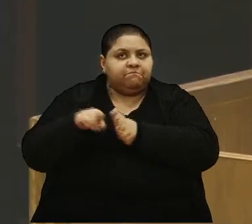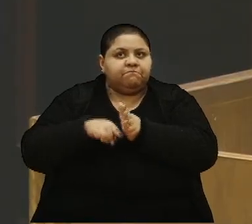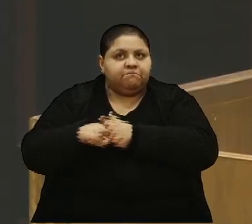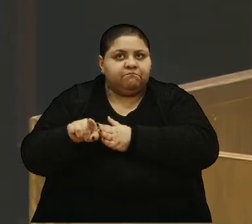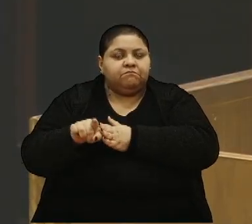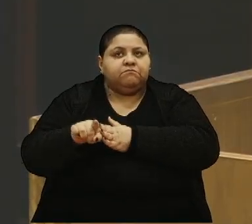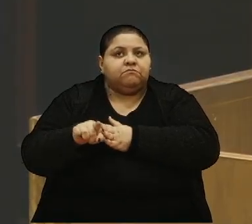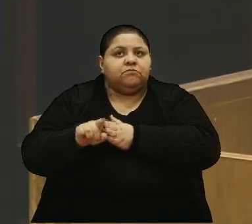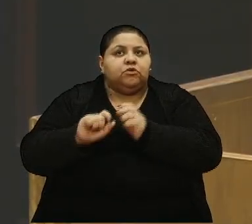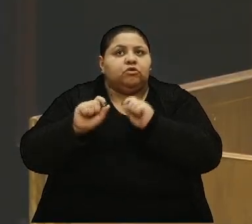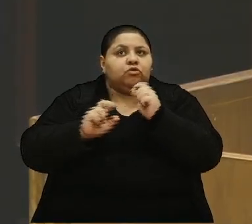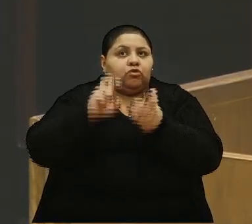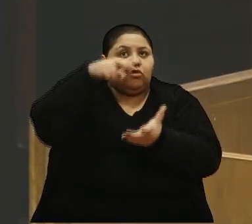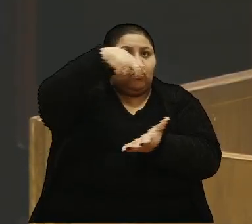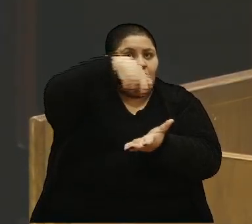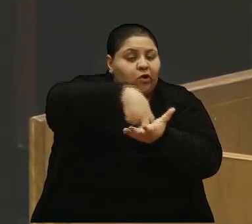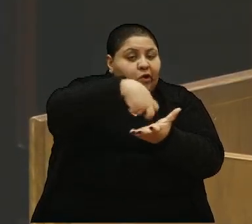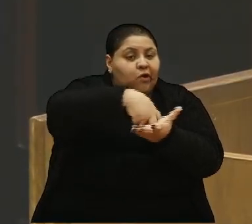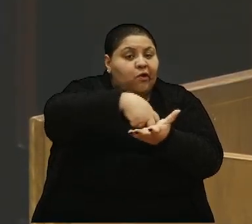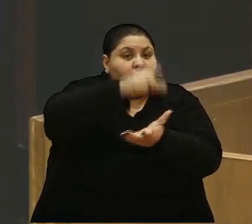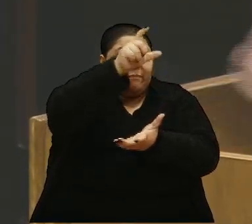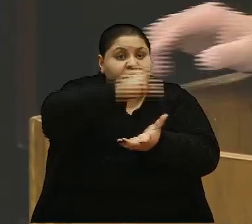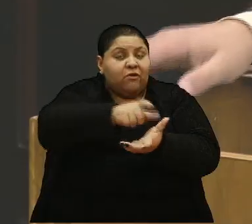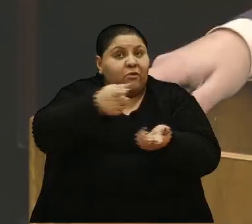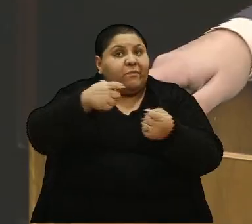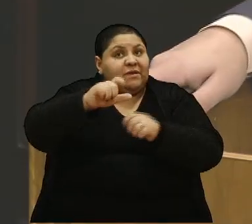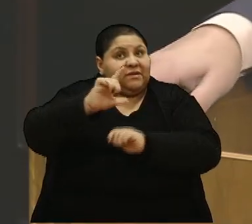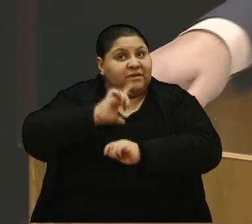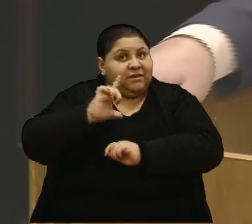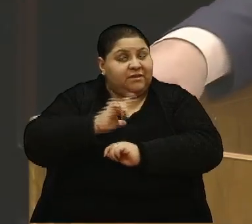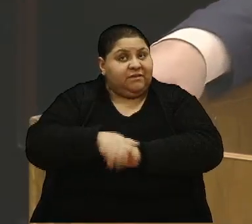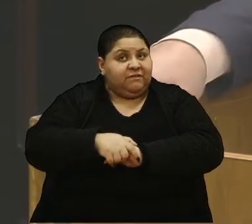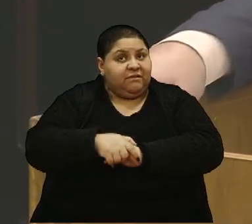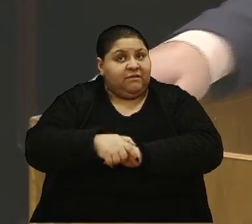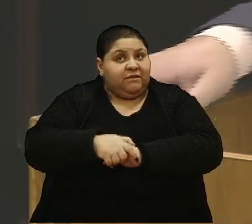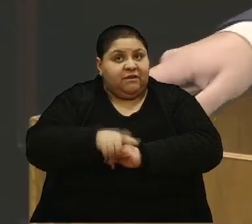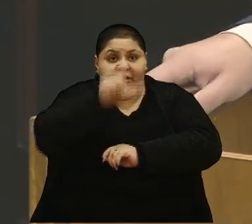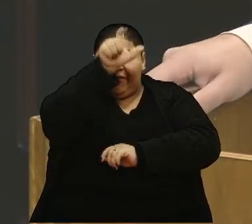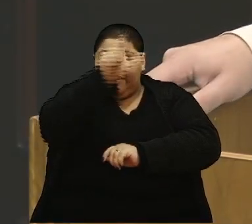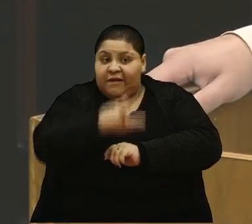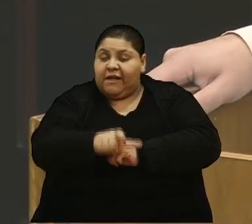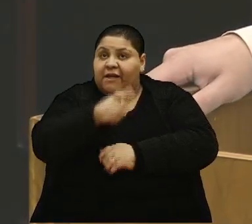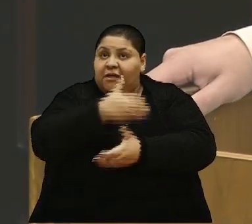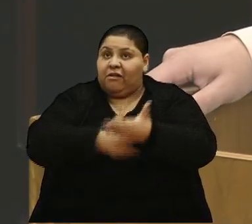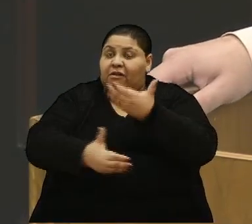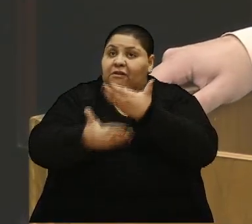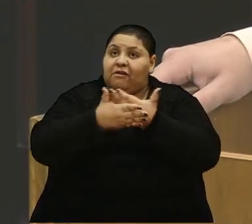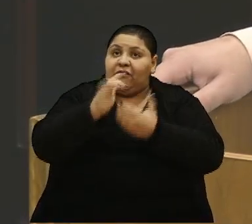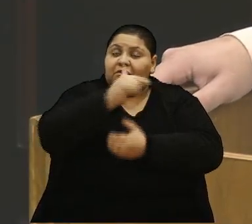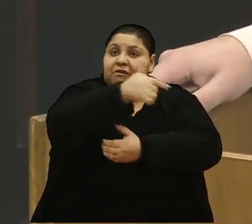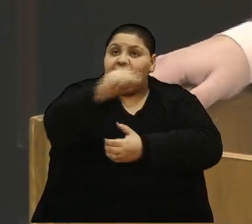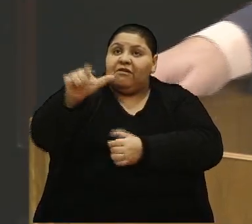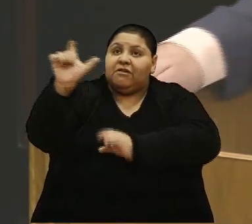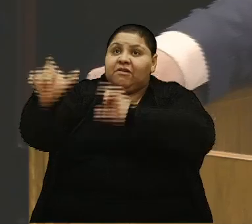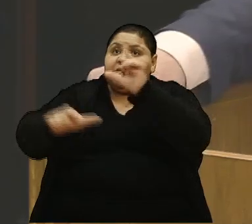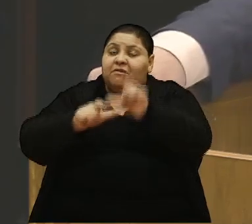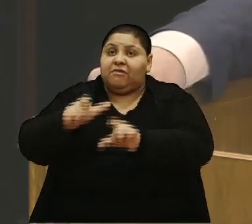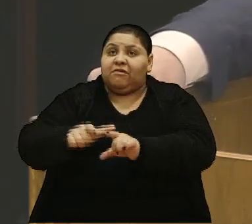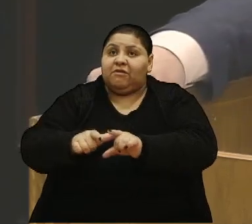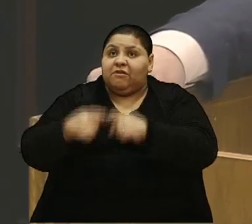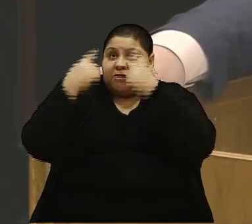a penalidade que aquela pessoa precisa ter. Aquela e todas as outras pessoas que